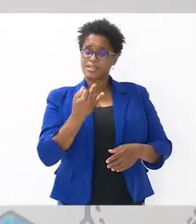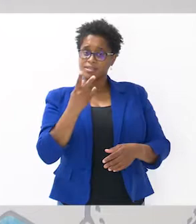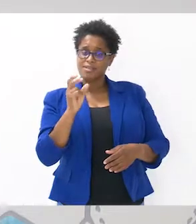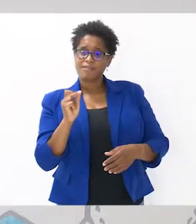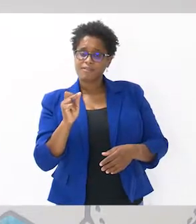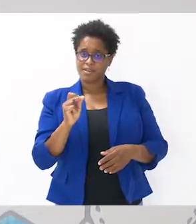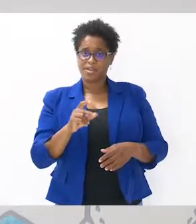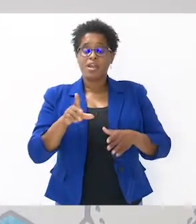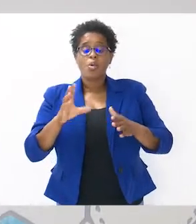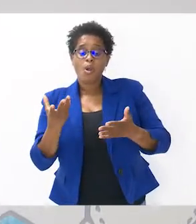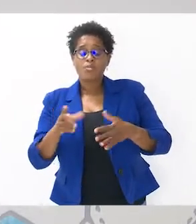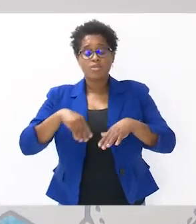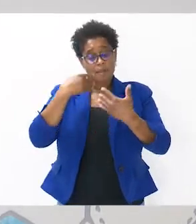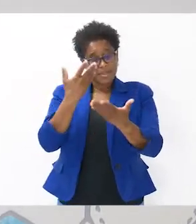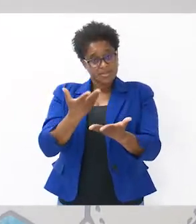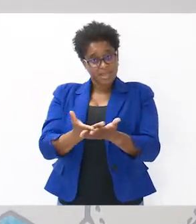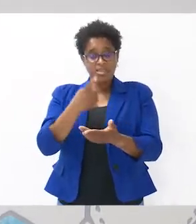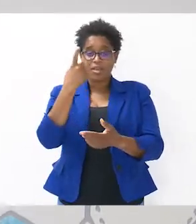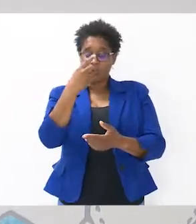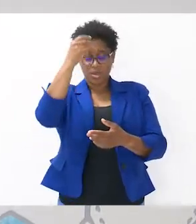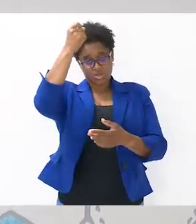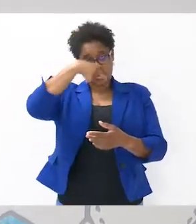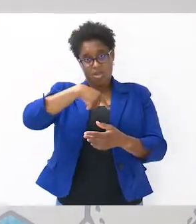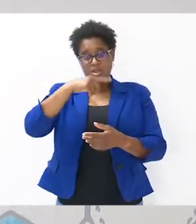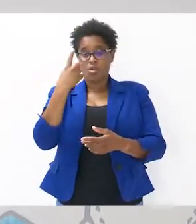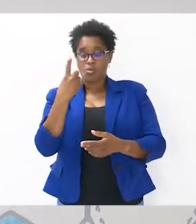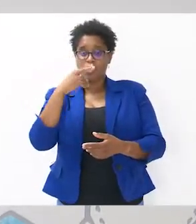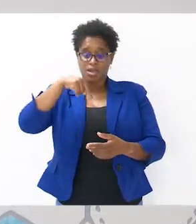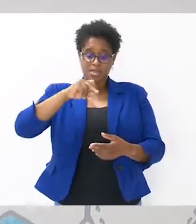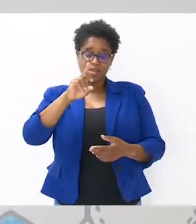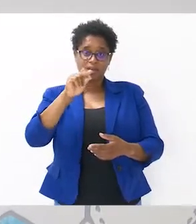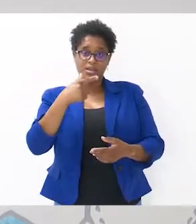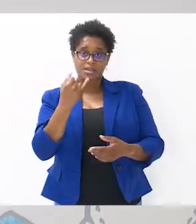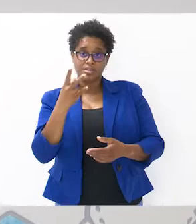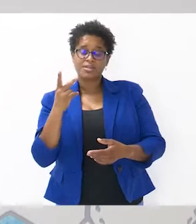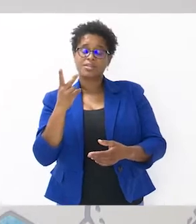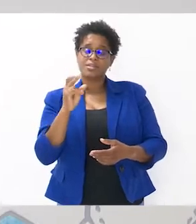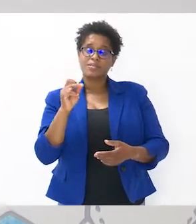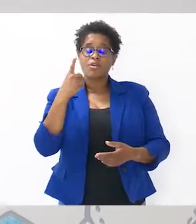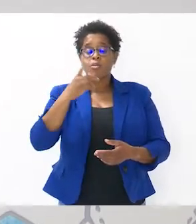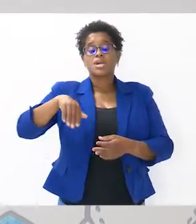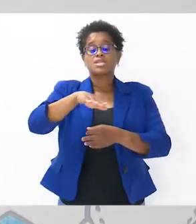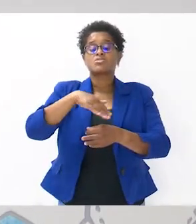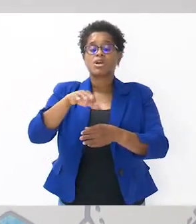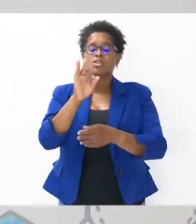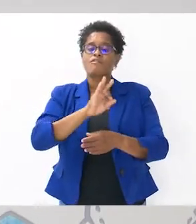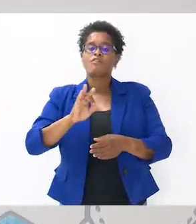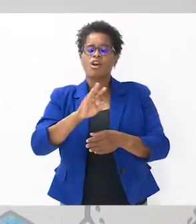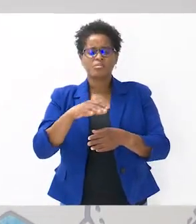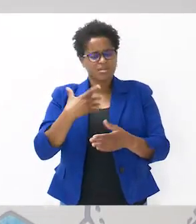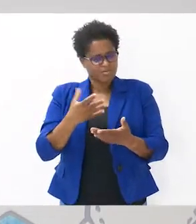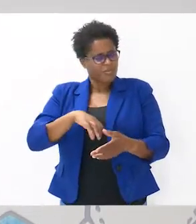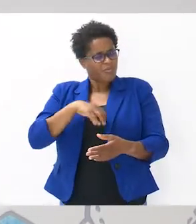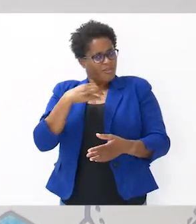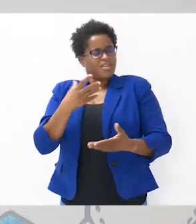seja, quando se apresenta uma história, uma narrativa, uma situação de forma comovente,